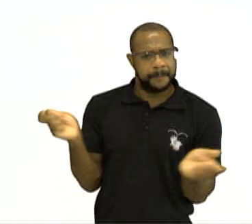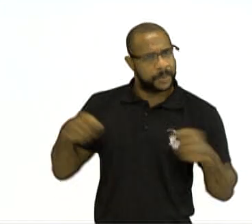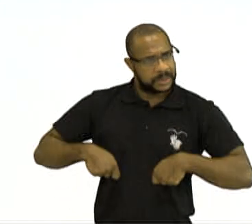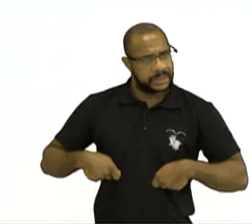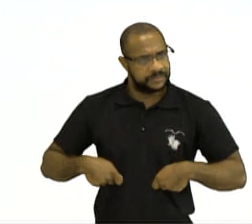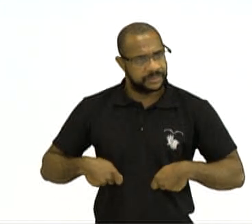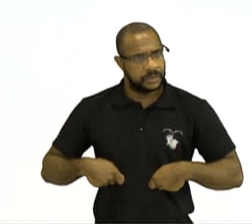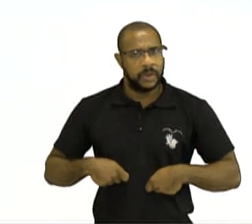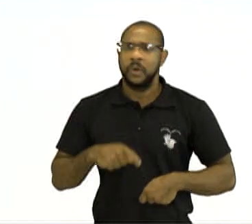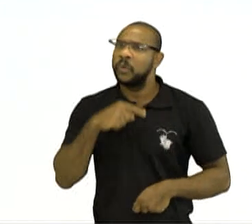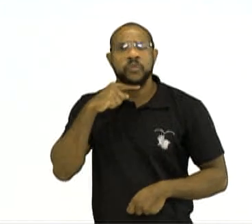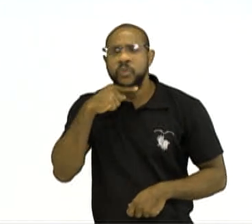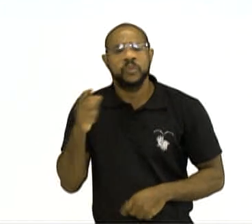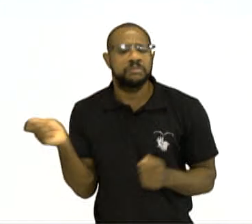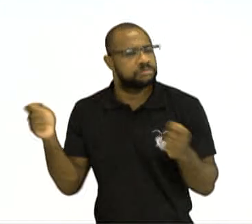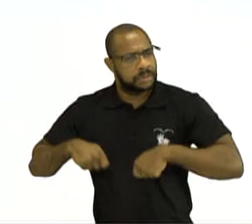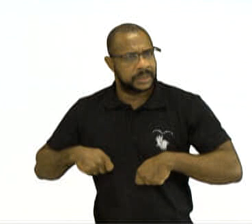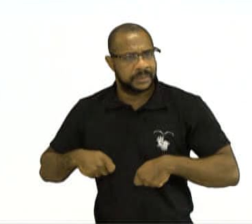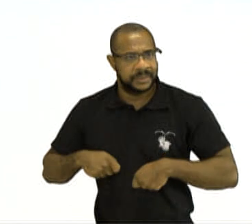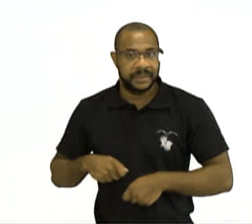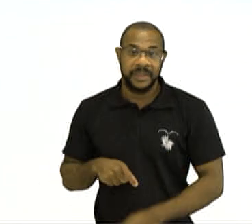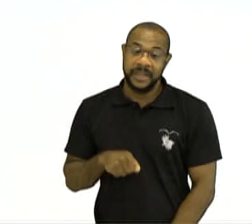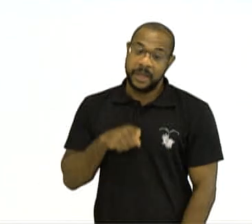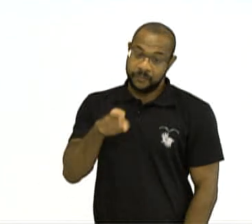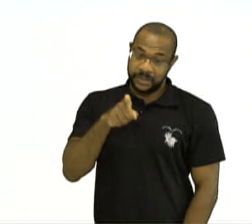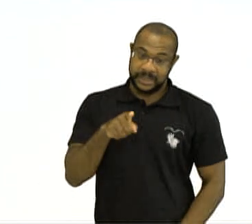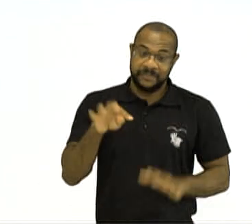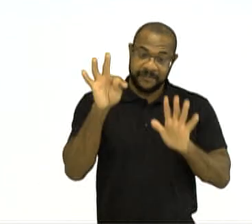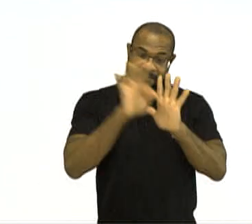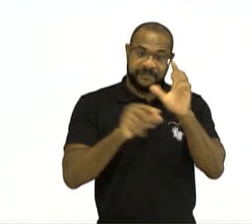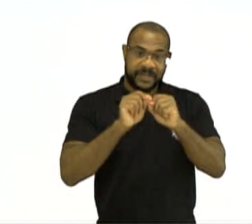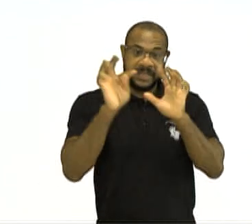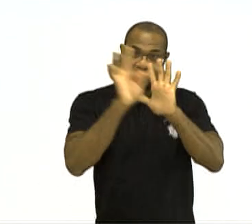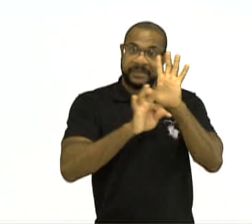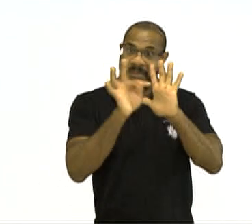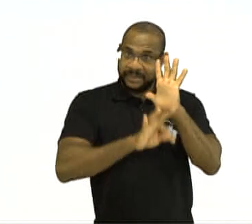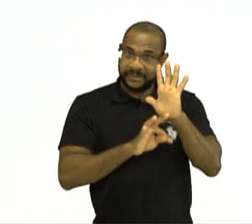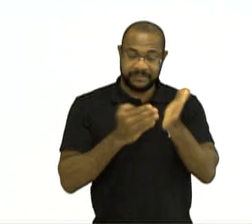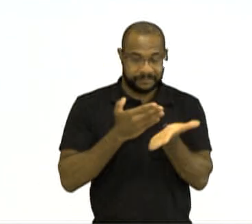isso não é possível? Essa vai ser a sua tese inicial. Vamos lá?